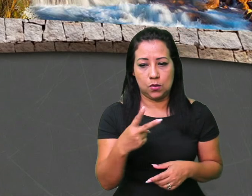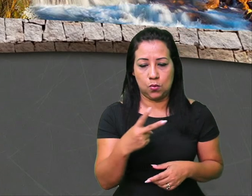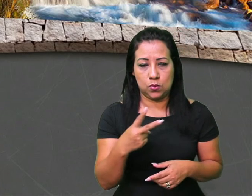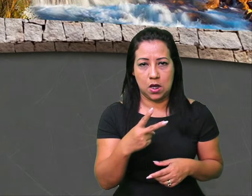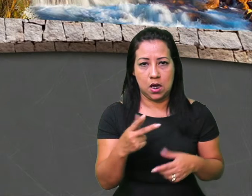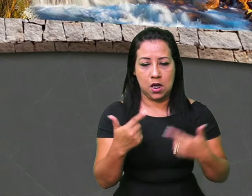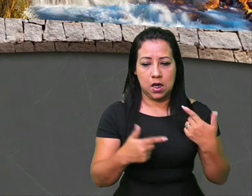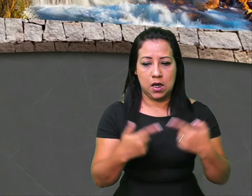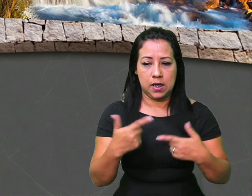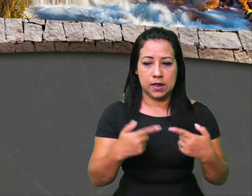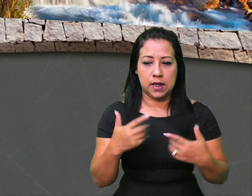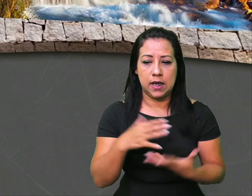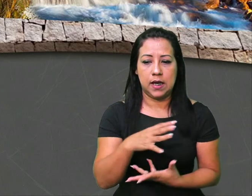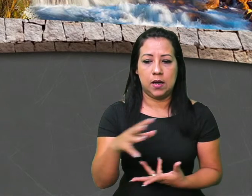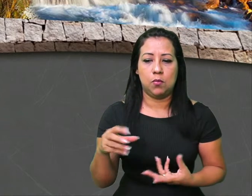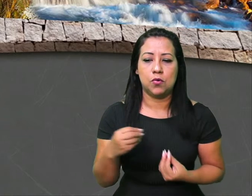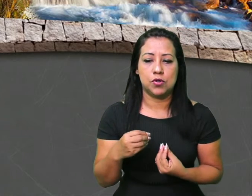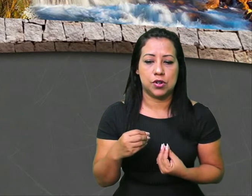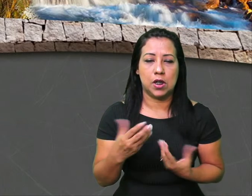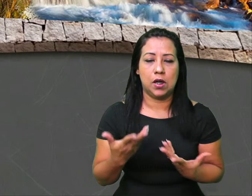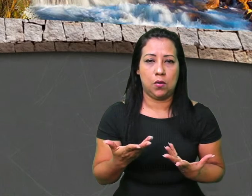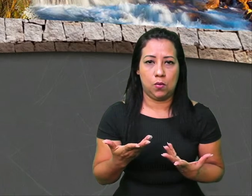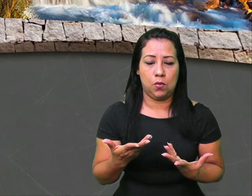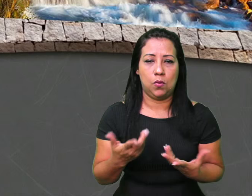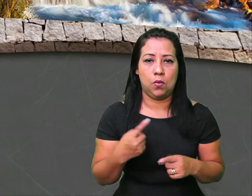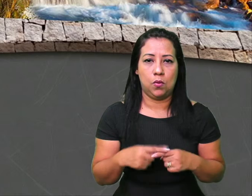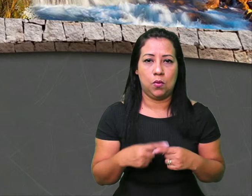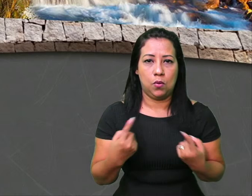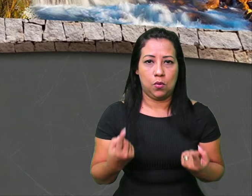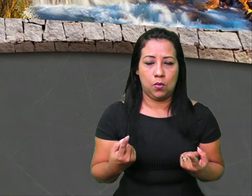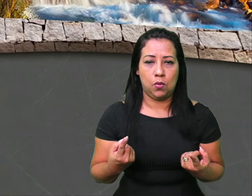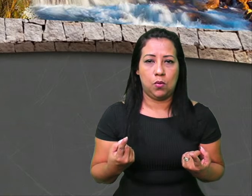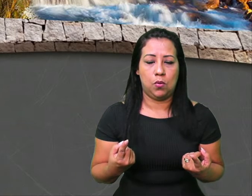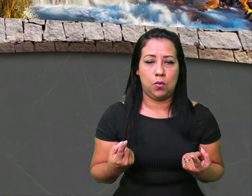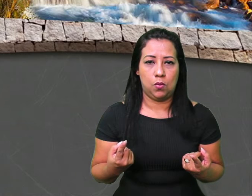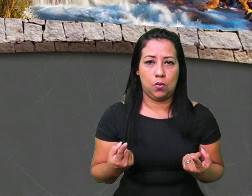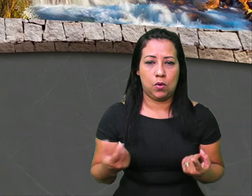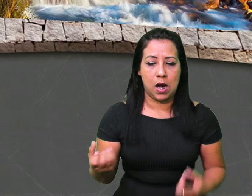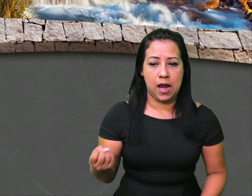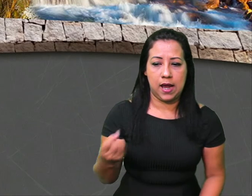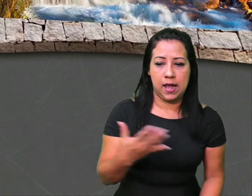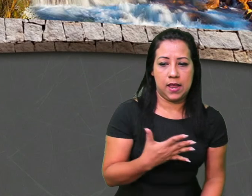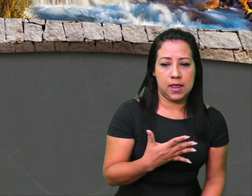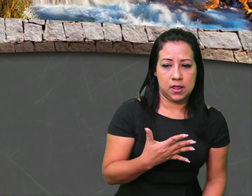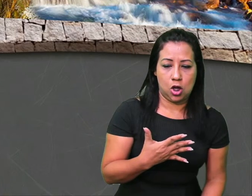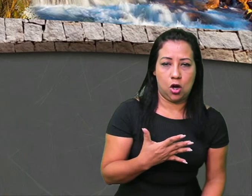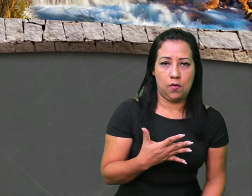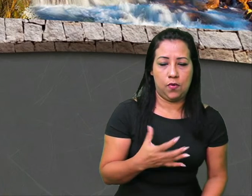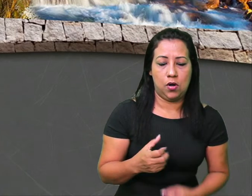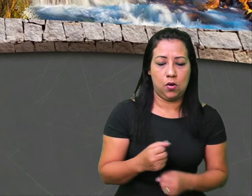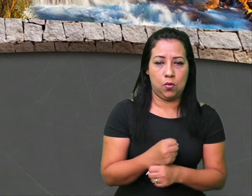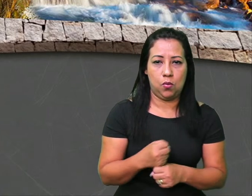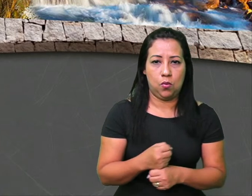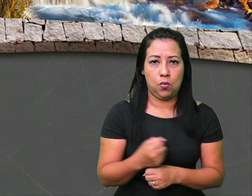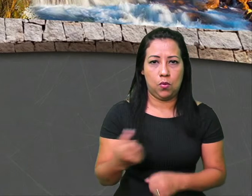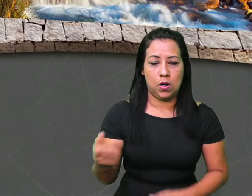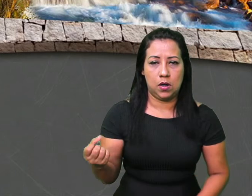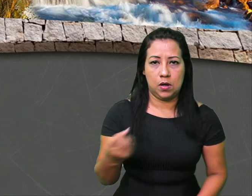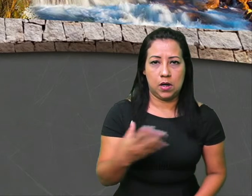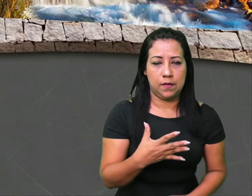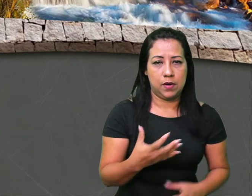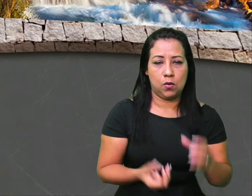essa modernização trouxe o crescimento desestruturado das cidades, que nós vamos ver isso nas próximas